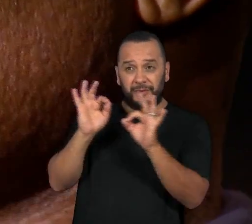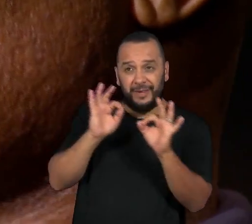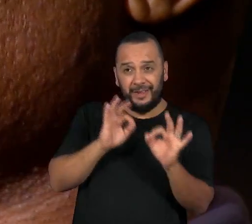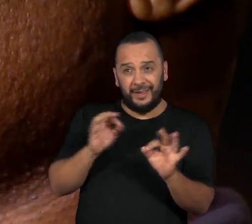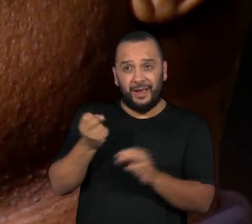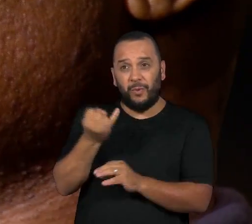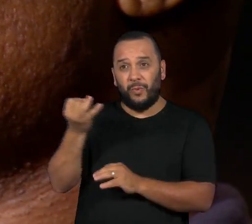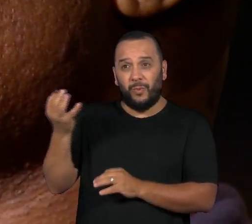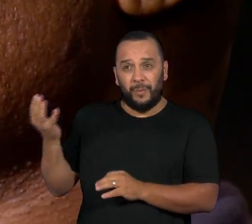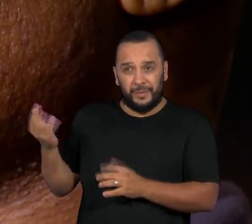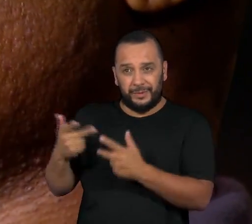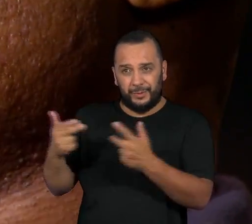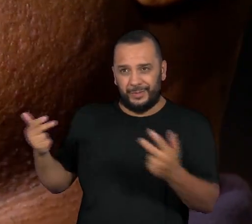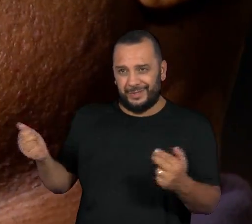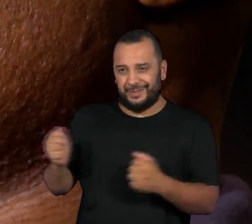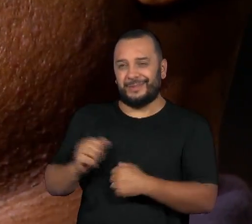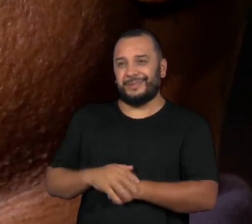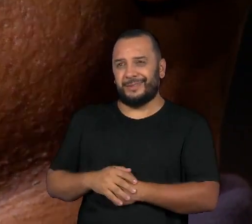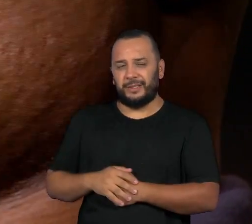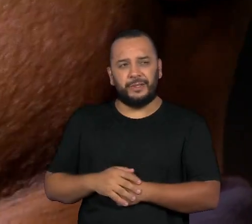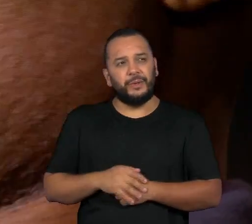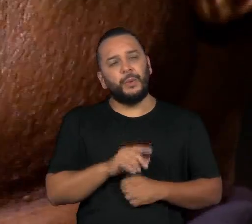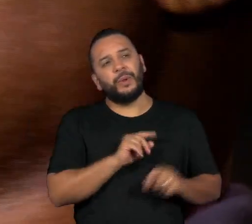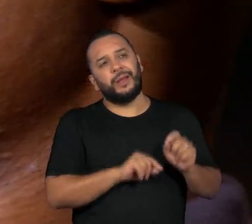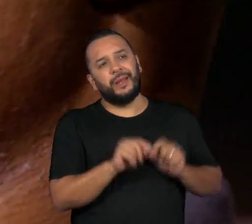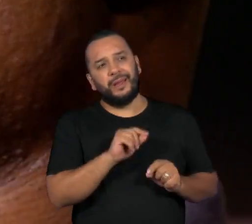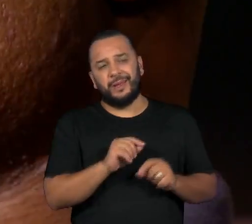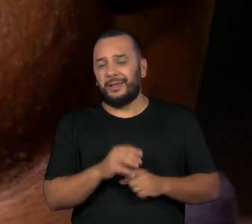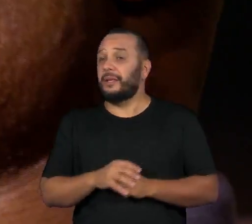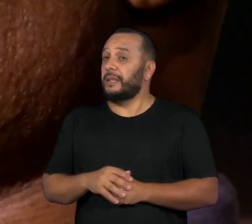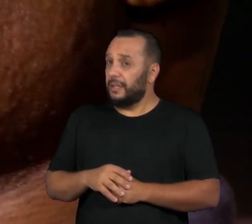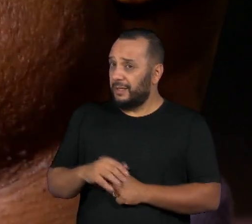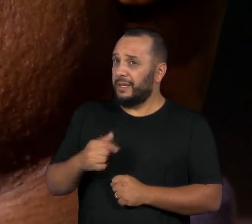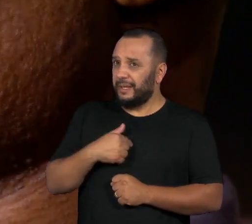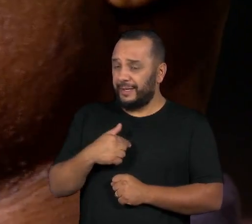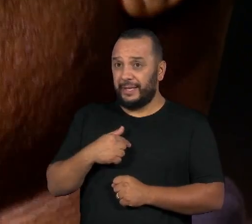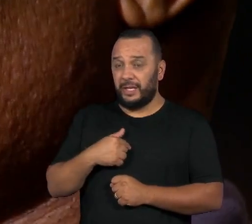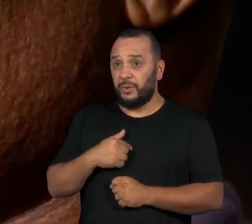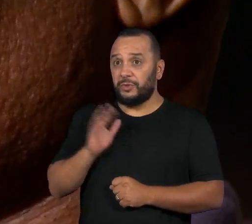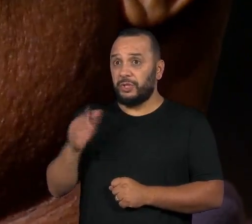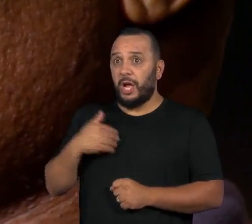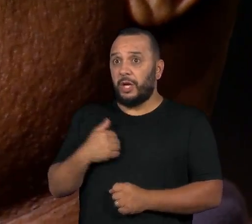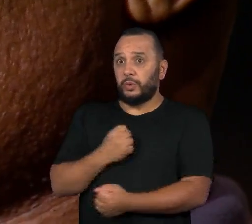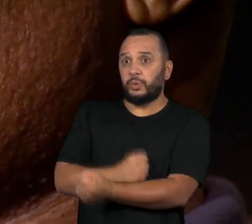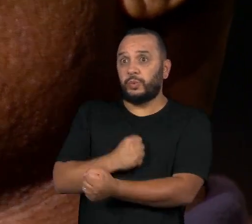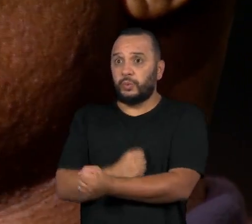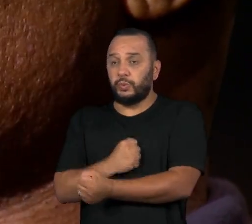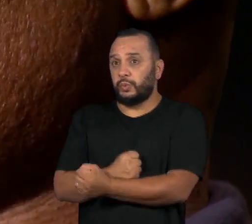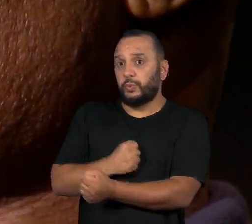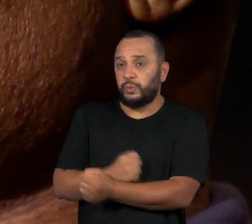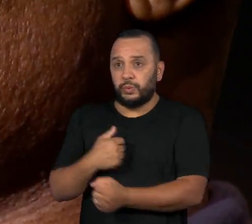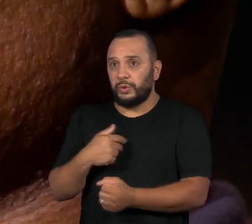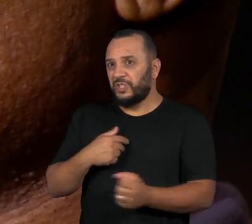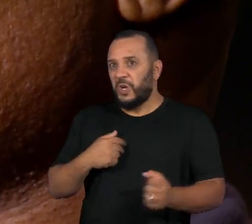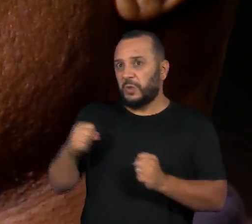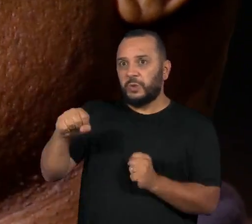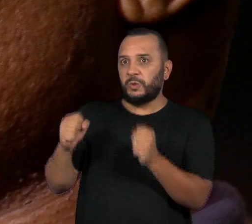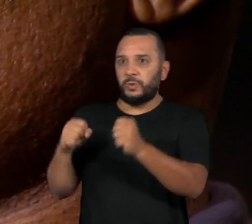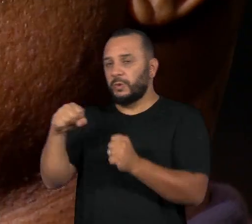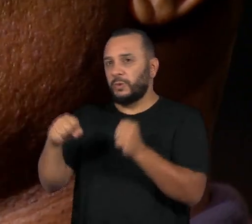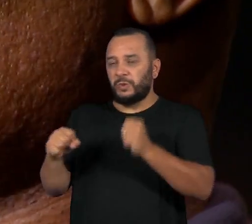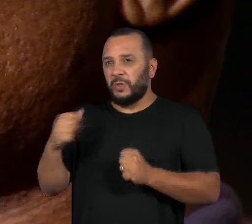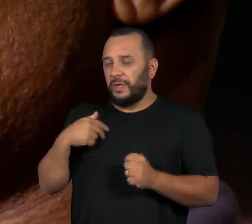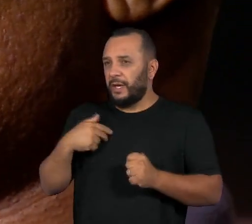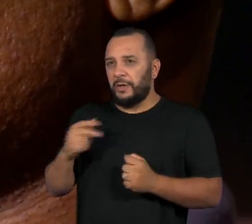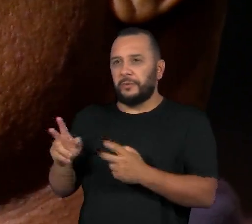vendo. Assim. O quê? Eu tava numa batida que não permitia você... alucinada. Eu não conseguia